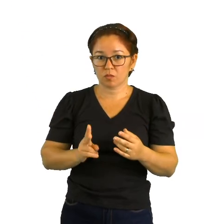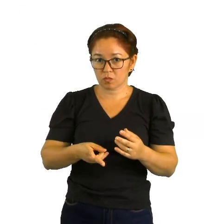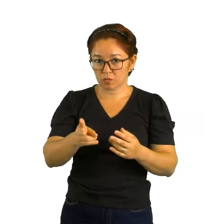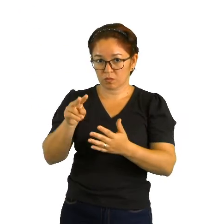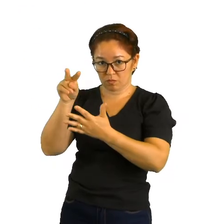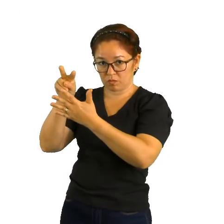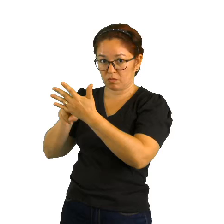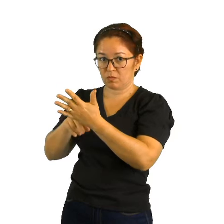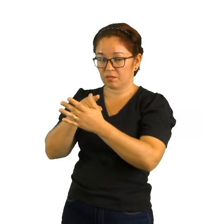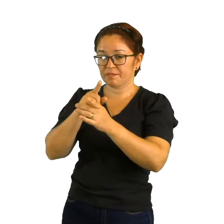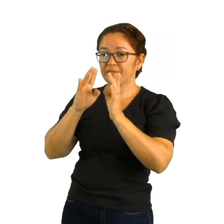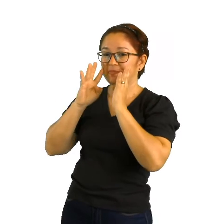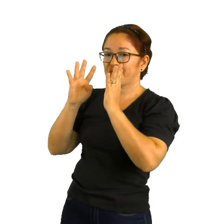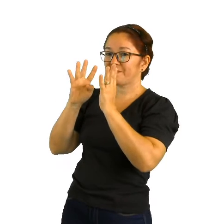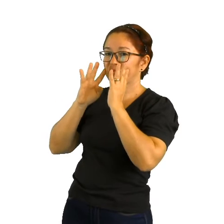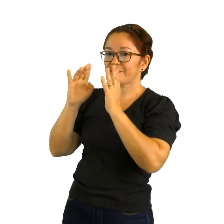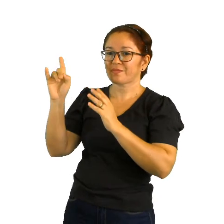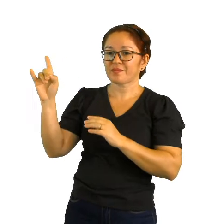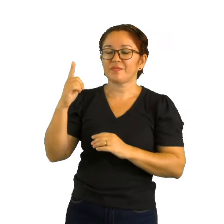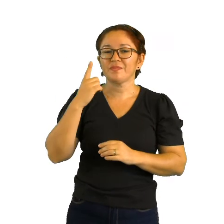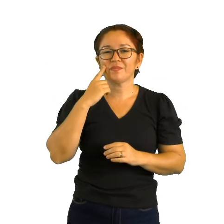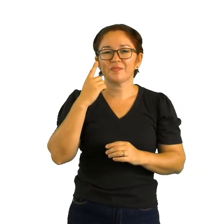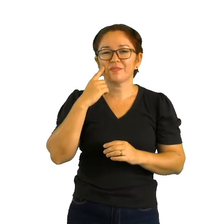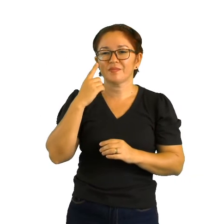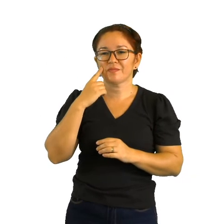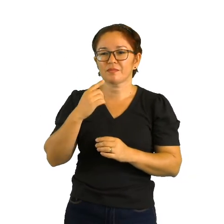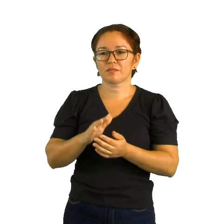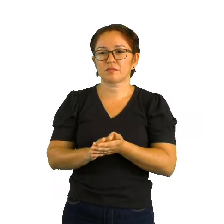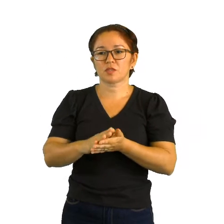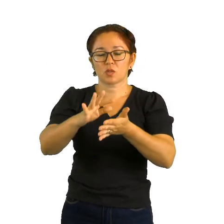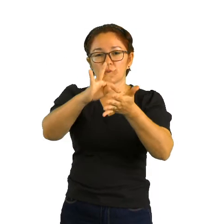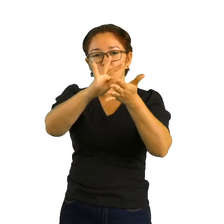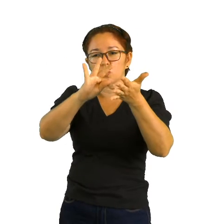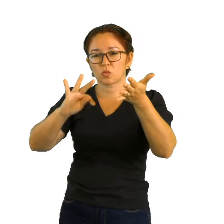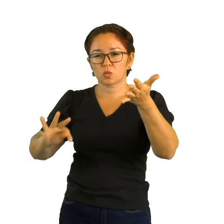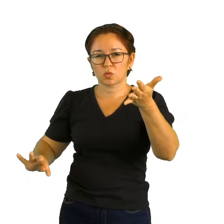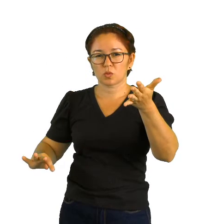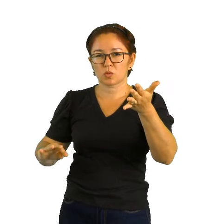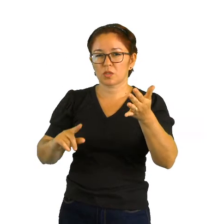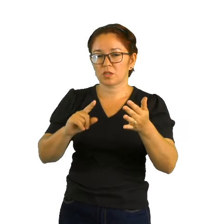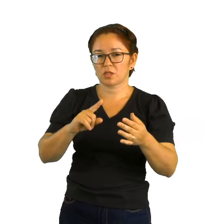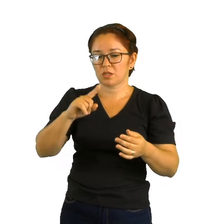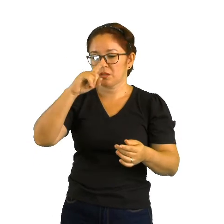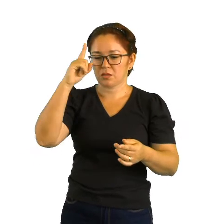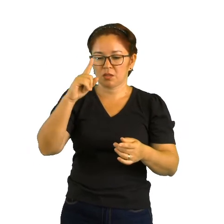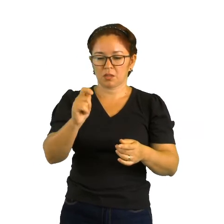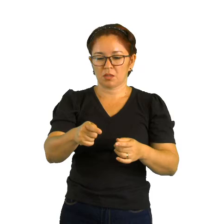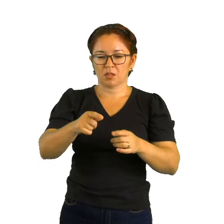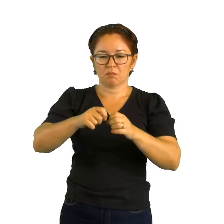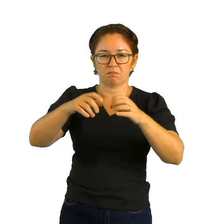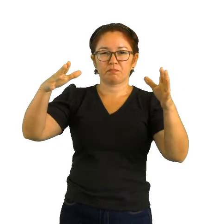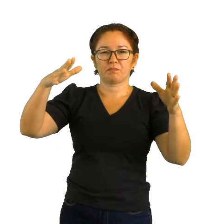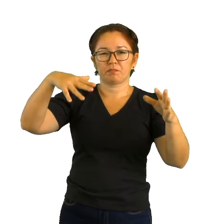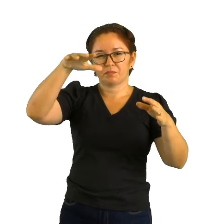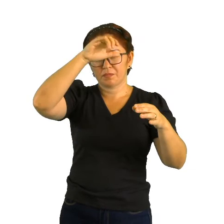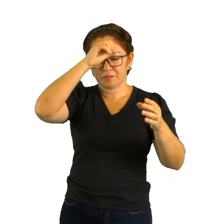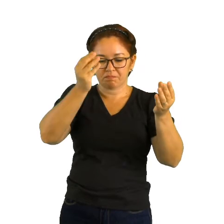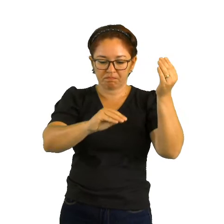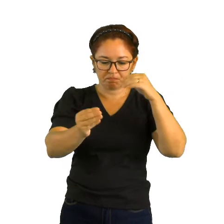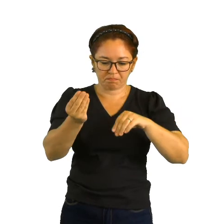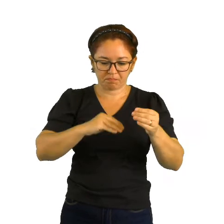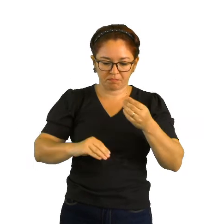vamos ver aí, ó, presença de elementos mágicos e fantasiosos. Nos contos